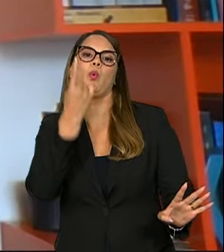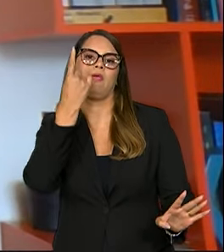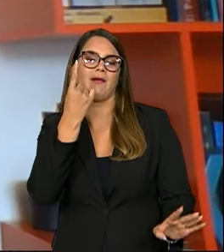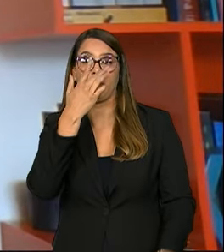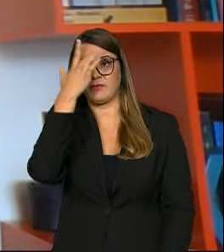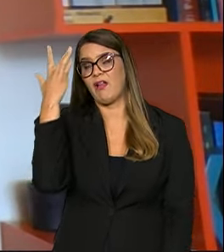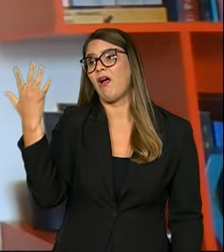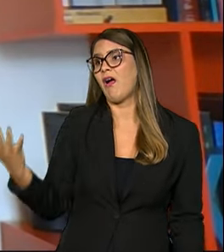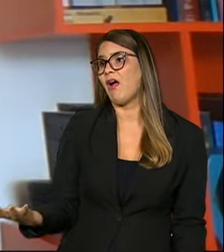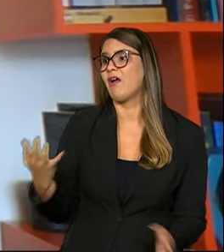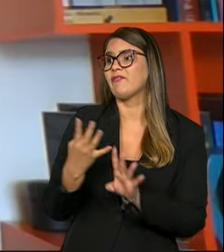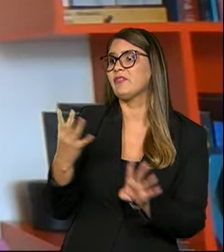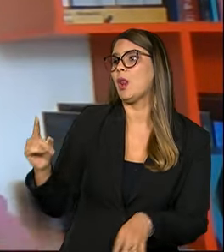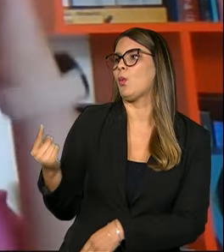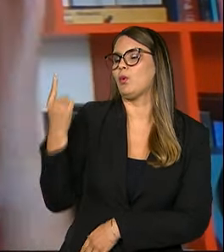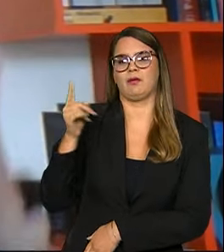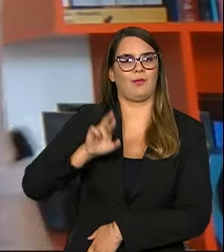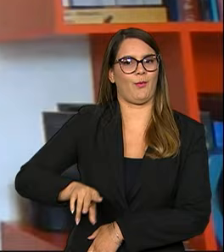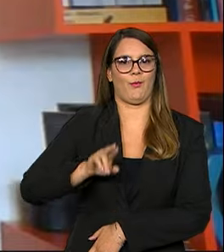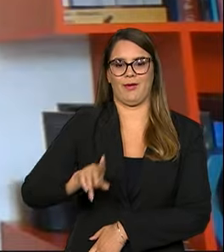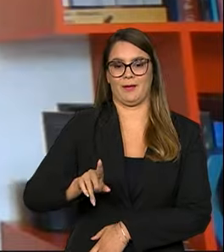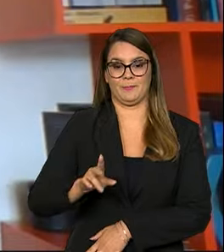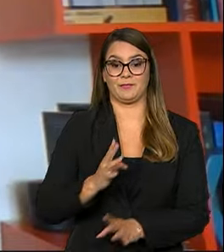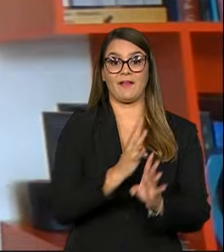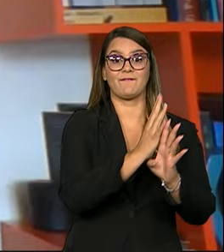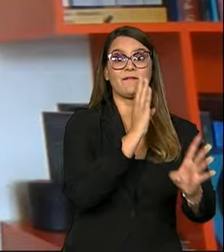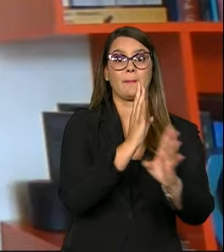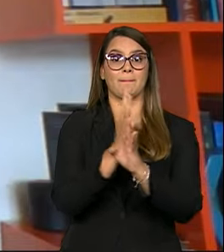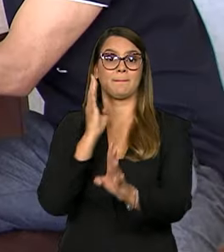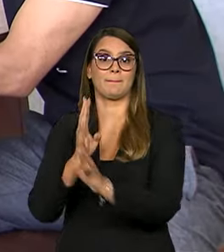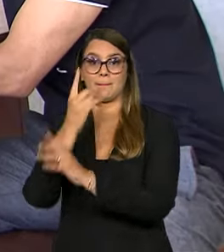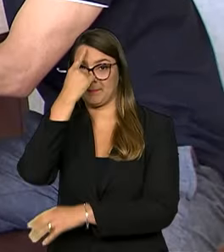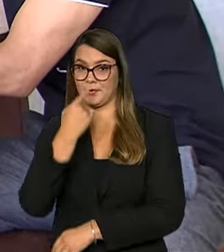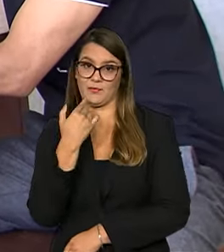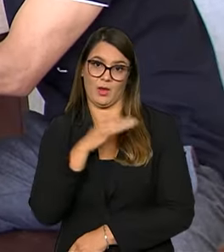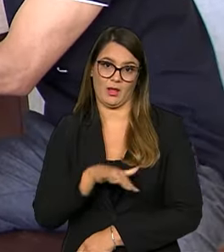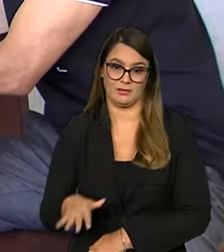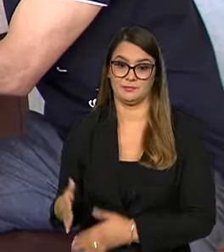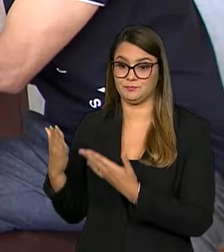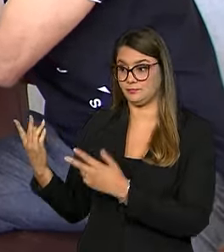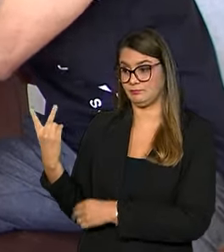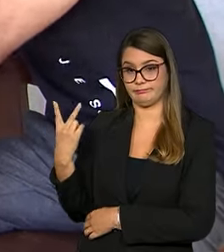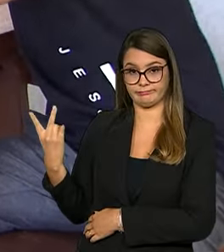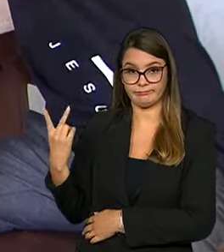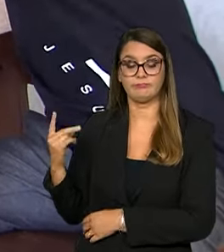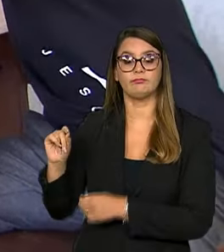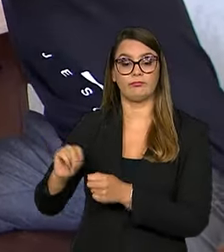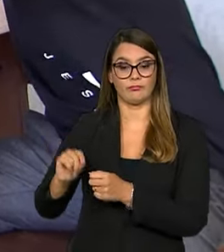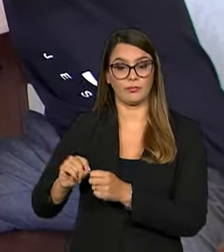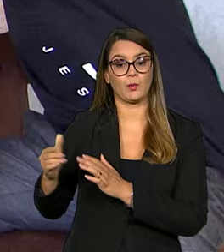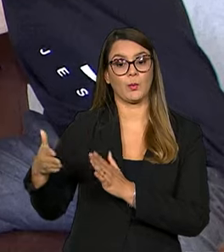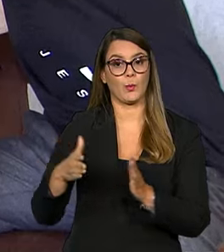pessoas falam na fila da adoção, mas não existe uma fila única. É uma fila feita para cada criança. Gabriela e Rafael fizeram